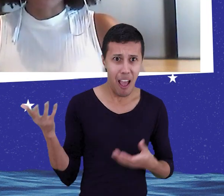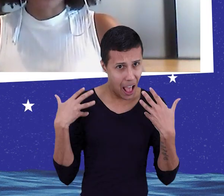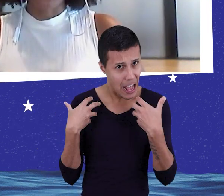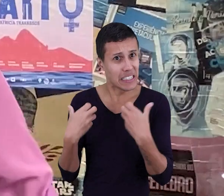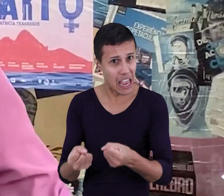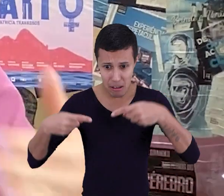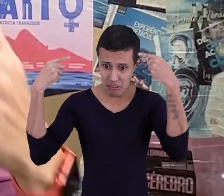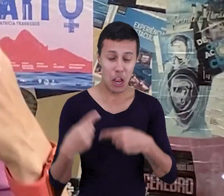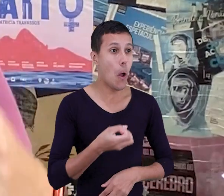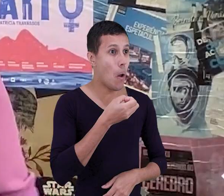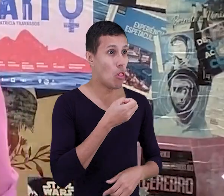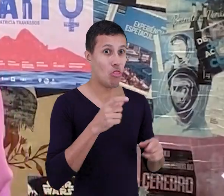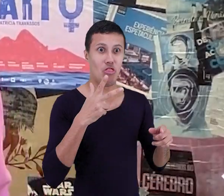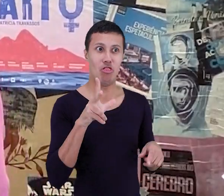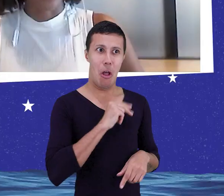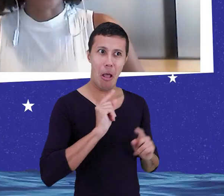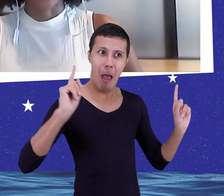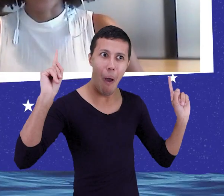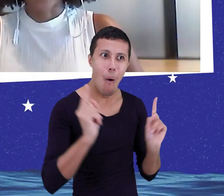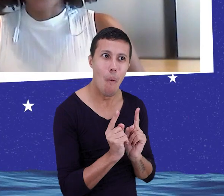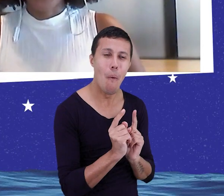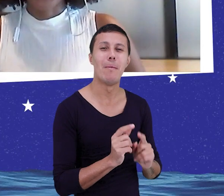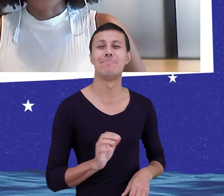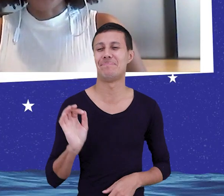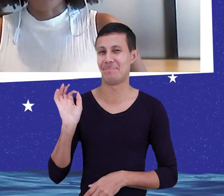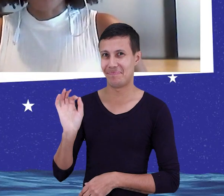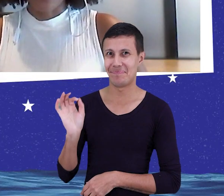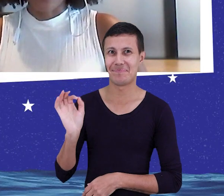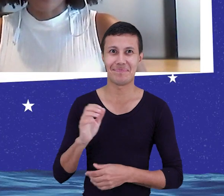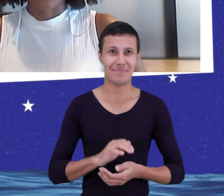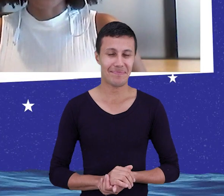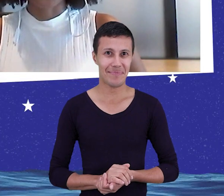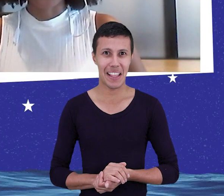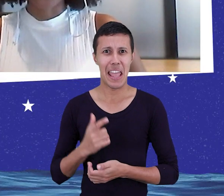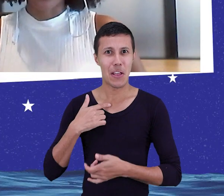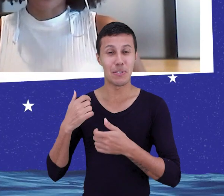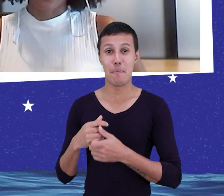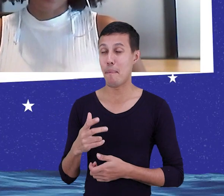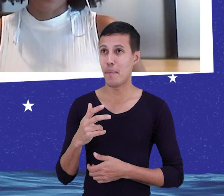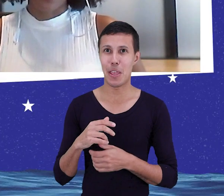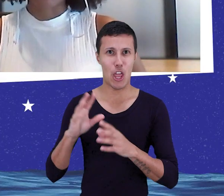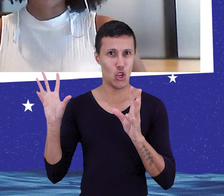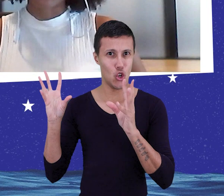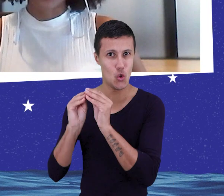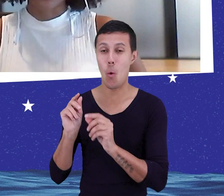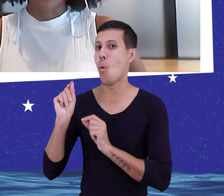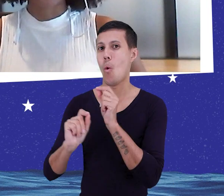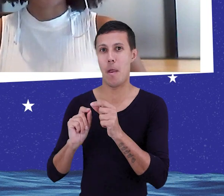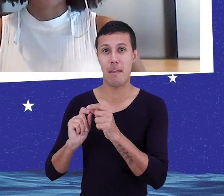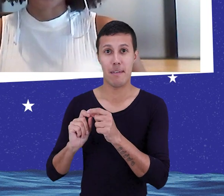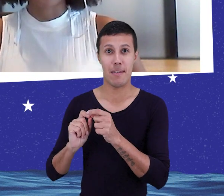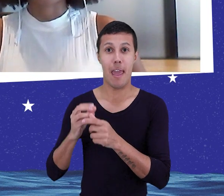Topo o desafio. Foi um belo de um corte de caminho, hein? Eu digo que foi juntou a preparação,